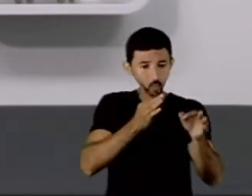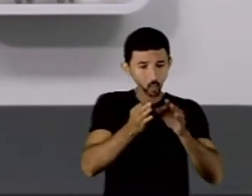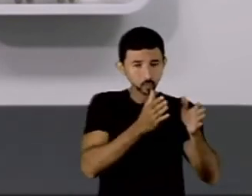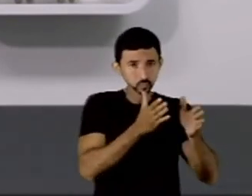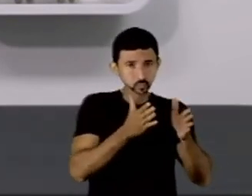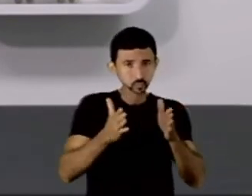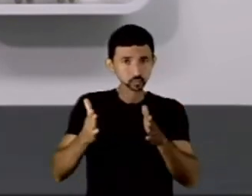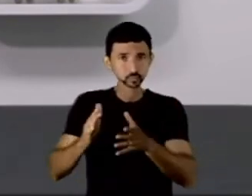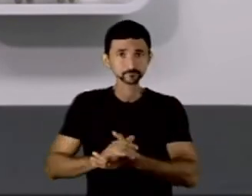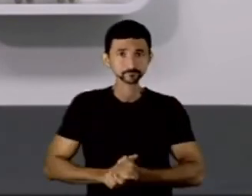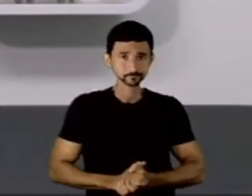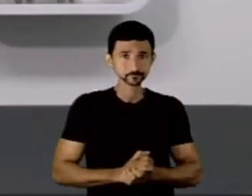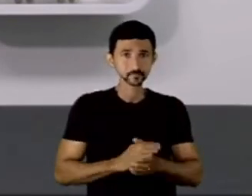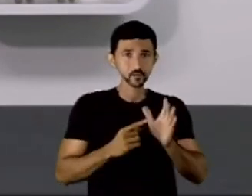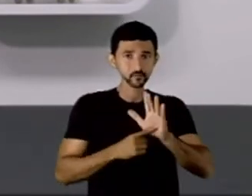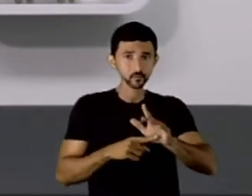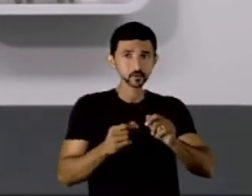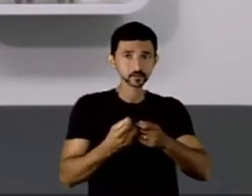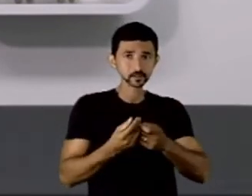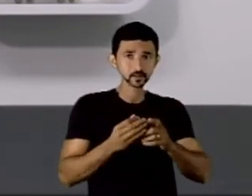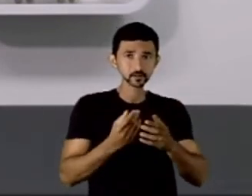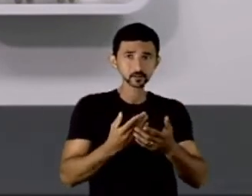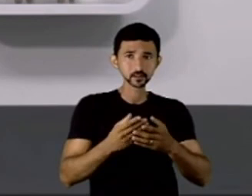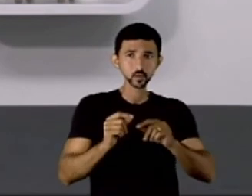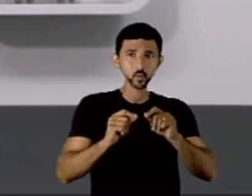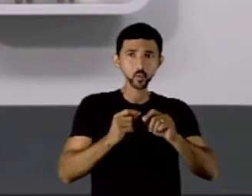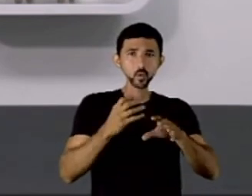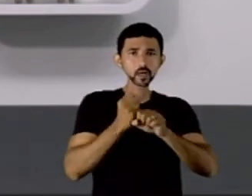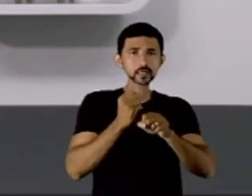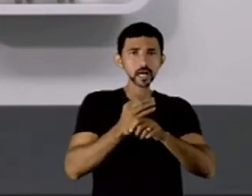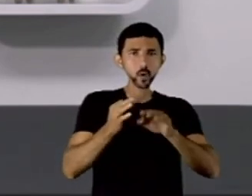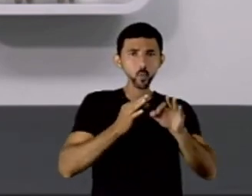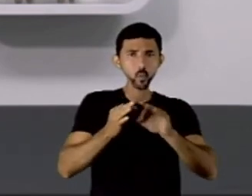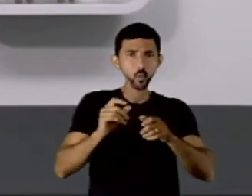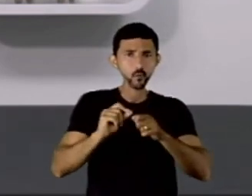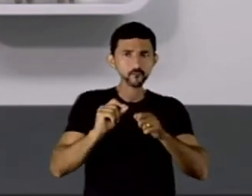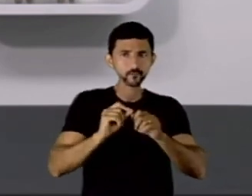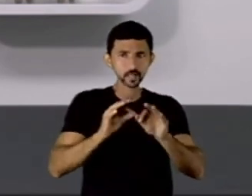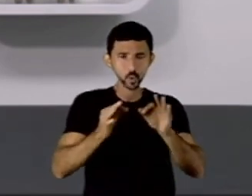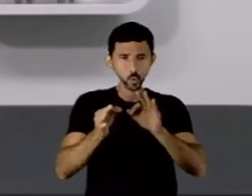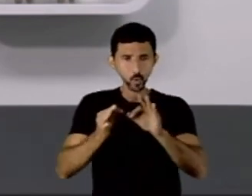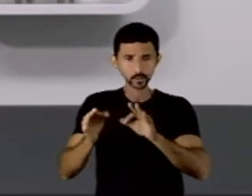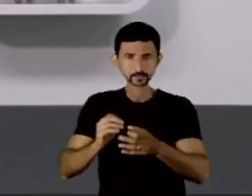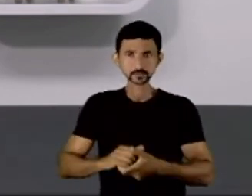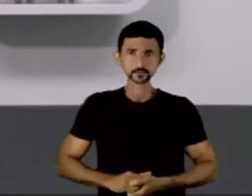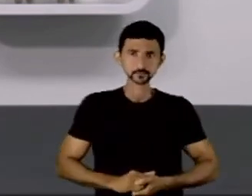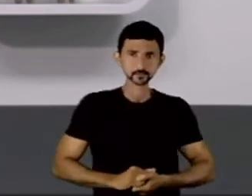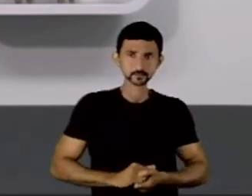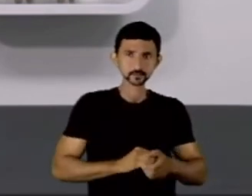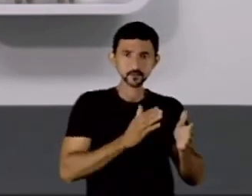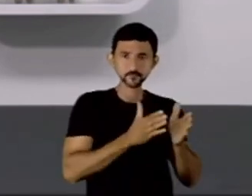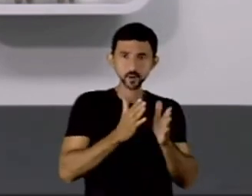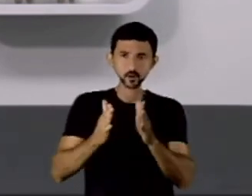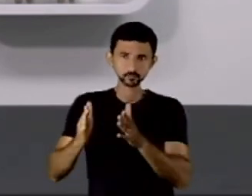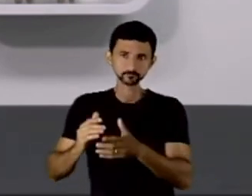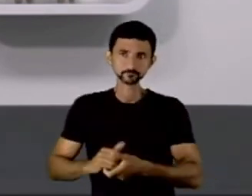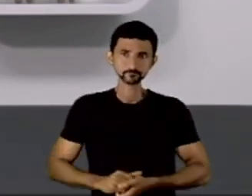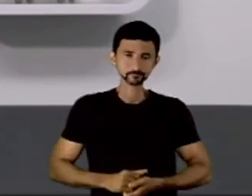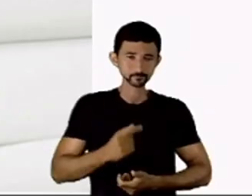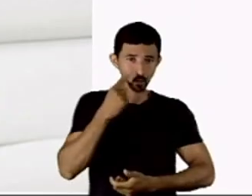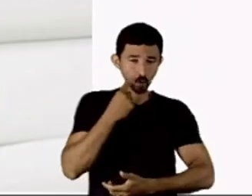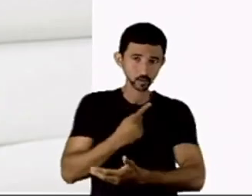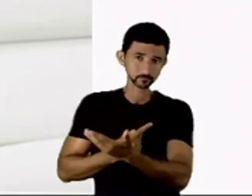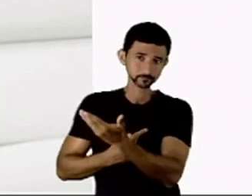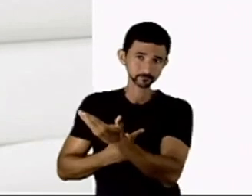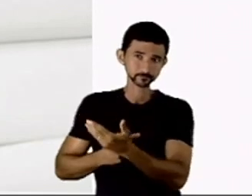percurso, eu quero te mostrar a potenciação, como é que essa multiplicação se organiza em forma de potência.